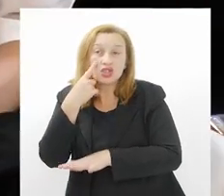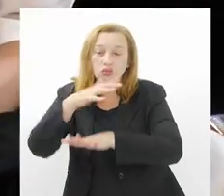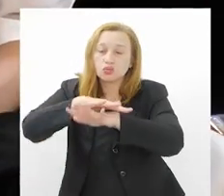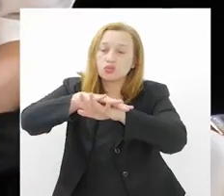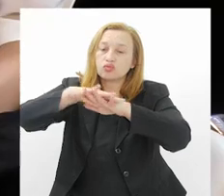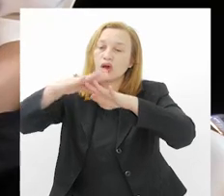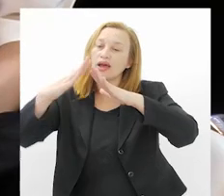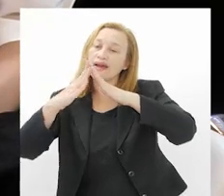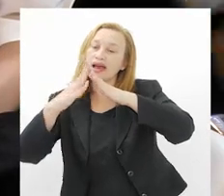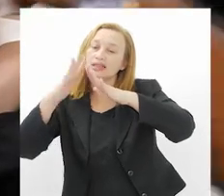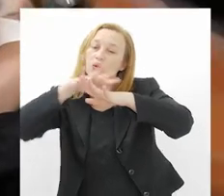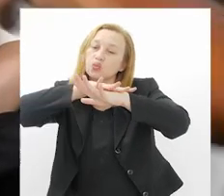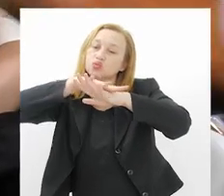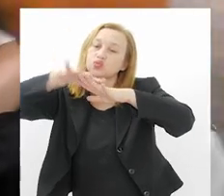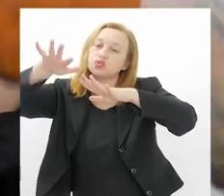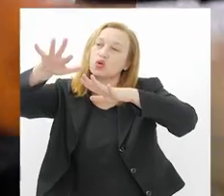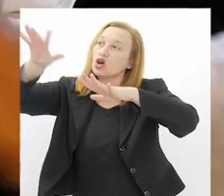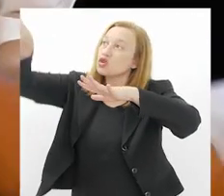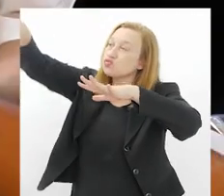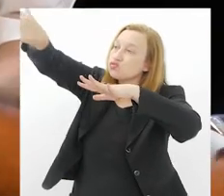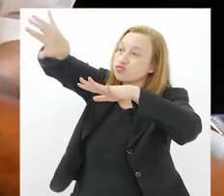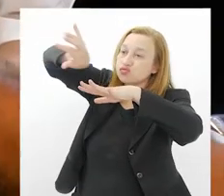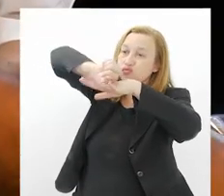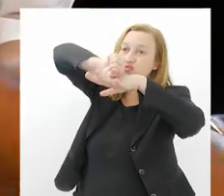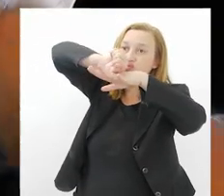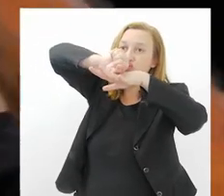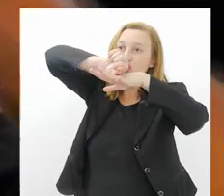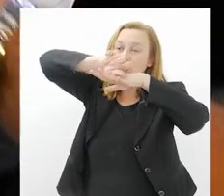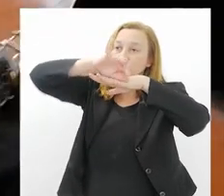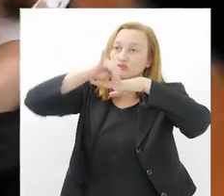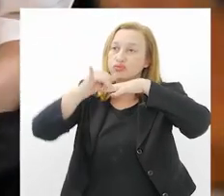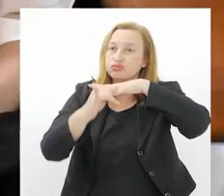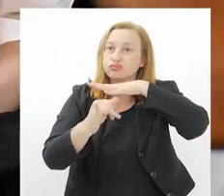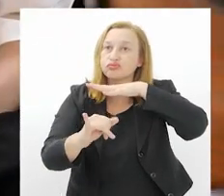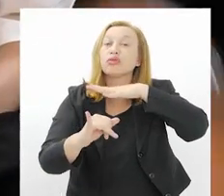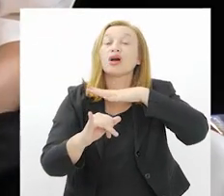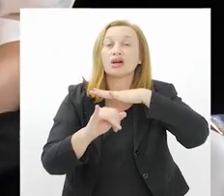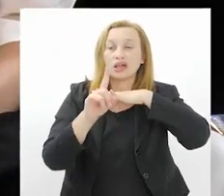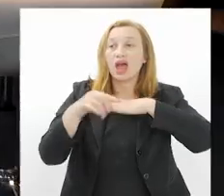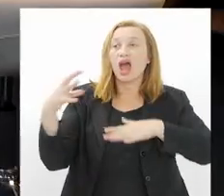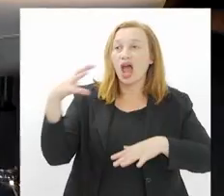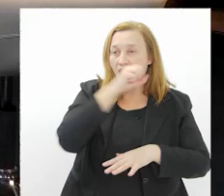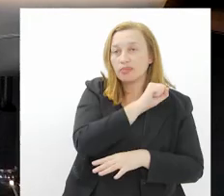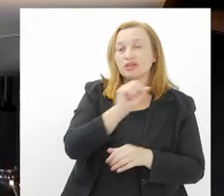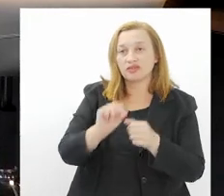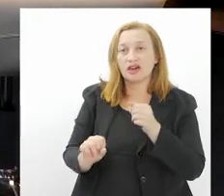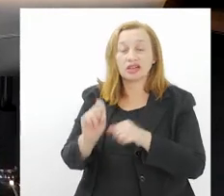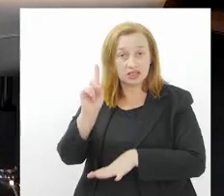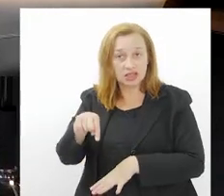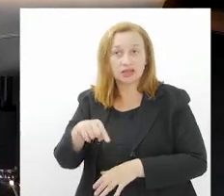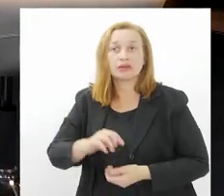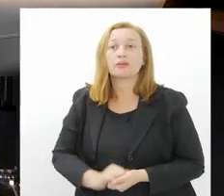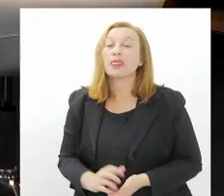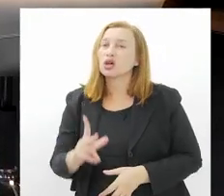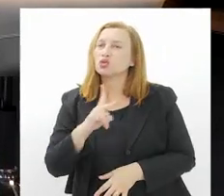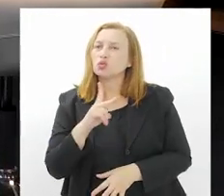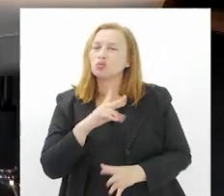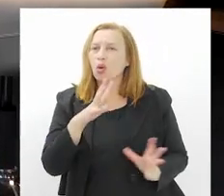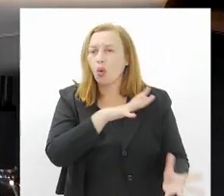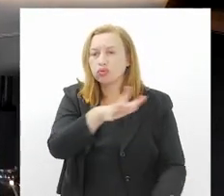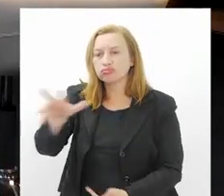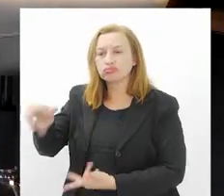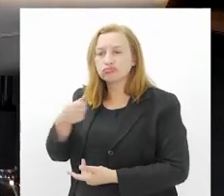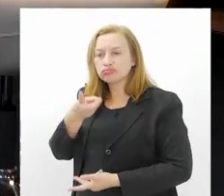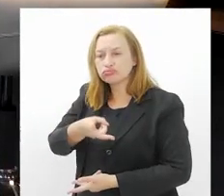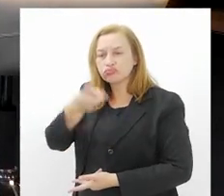Justamente. Às vezes vou para o interior, vejo aquelas placas cada vez maiores, né? Os próprios fazendeiros, né? E isso tem que ser feito rápido, né? Conforme